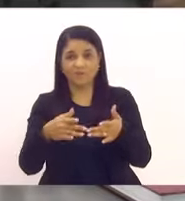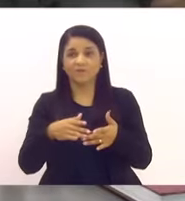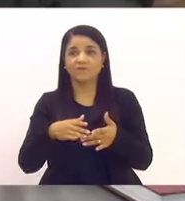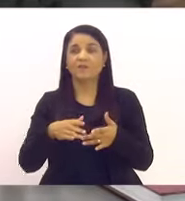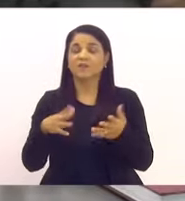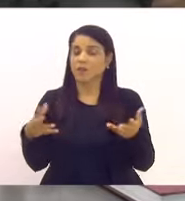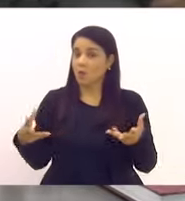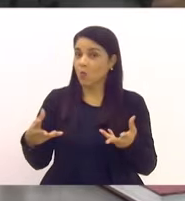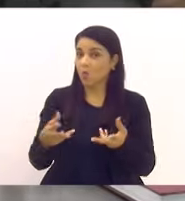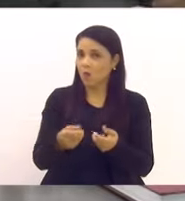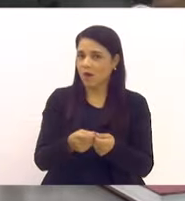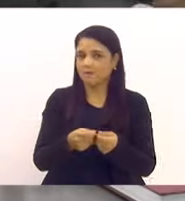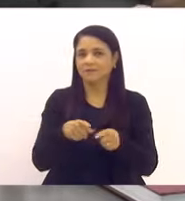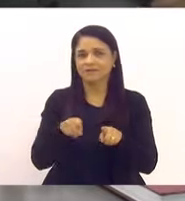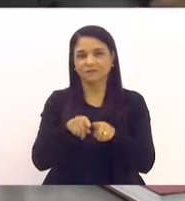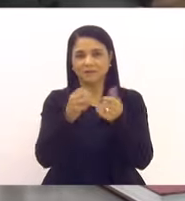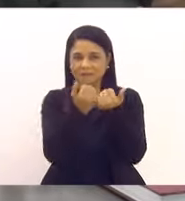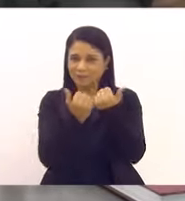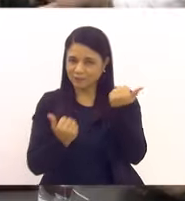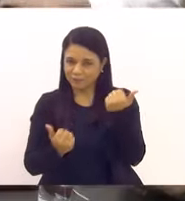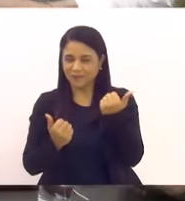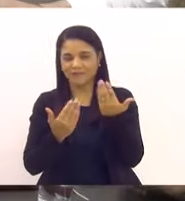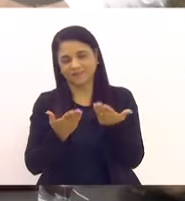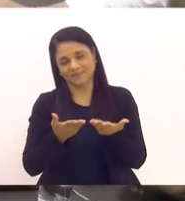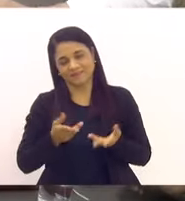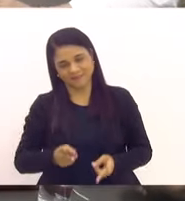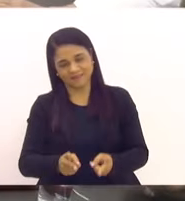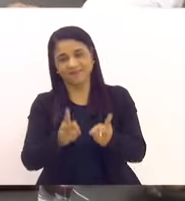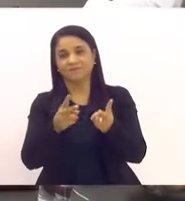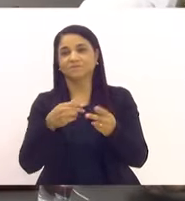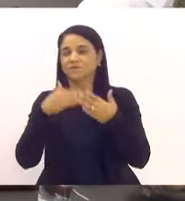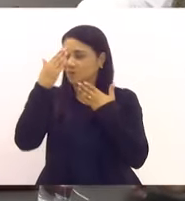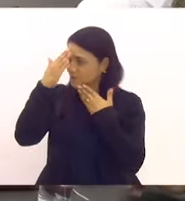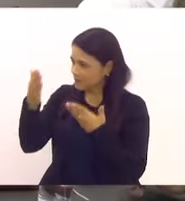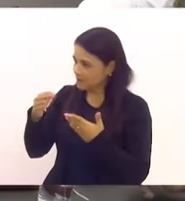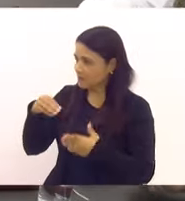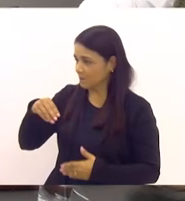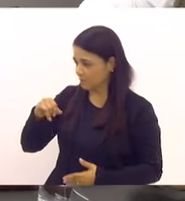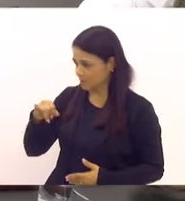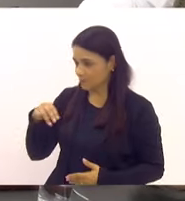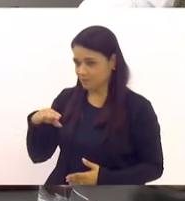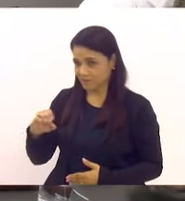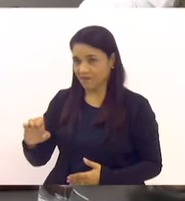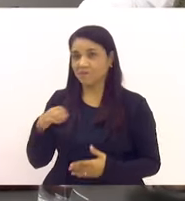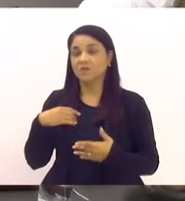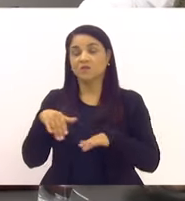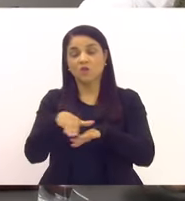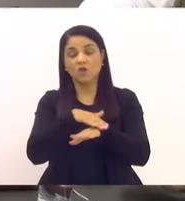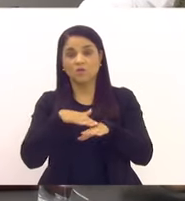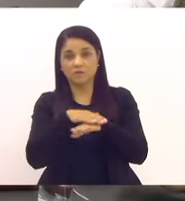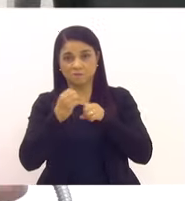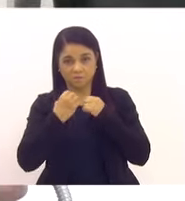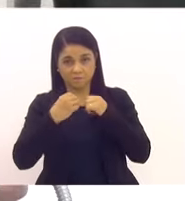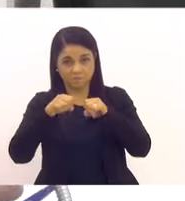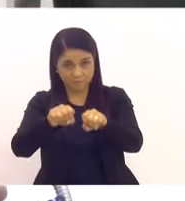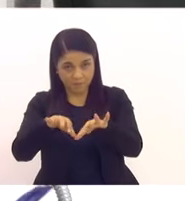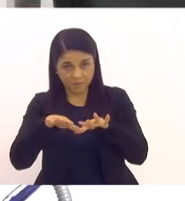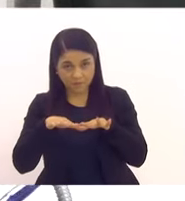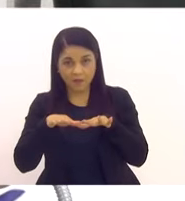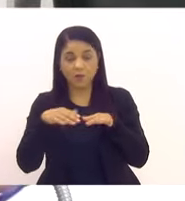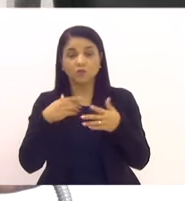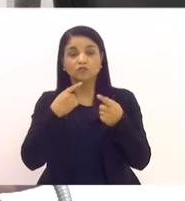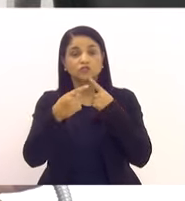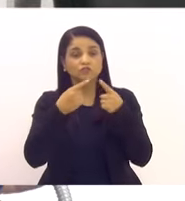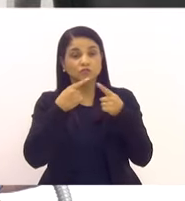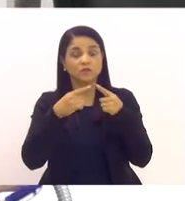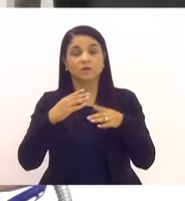a qualidade da nossa assessoria sempre. Obrigado, deputado Min. Quando Vossa Excelência, quando conversamos em plenário, eu cheguei a abrir diálogo com a